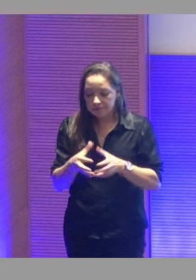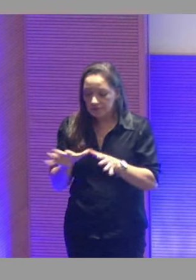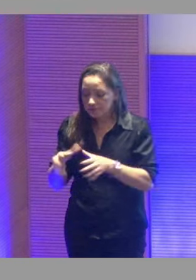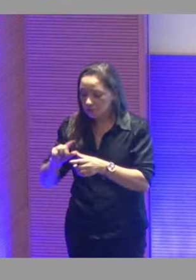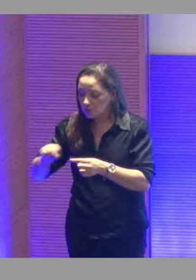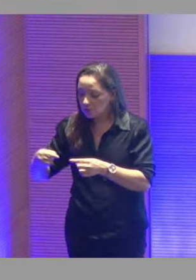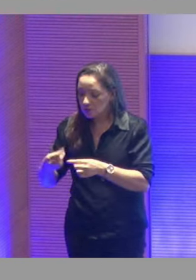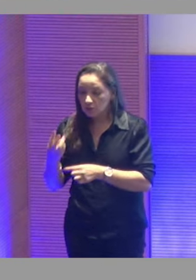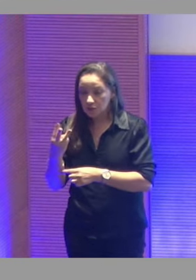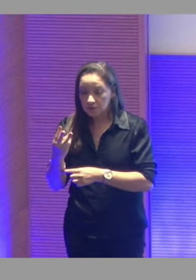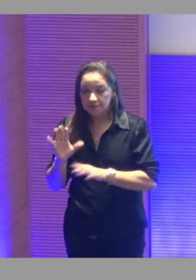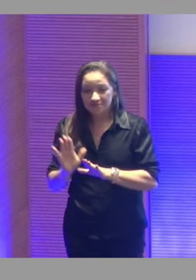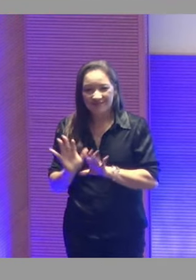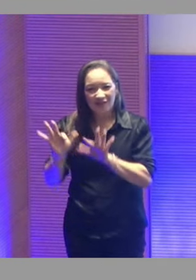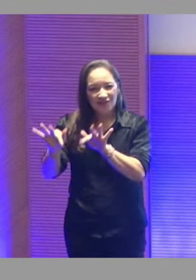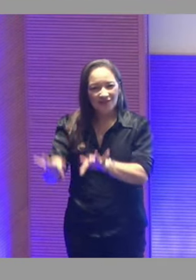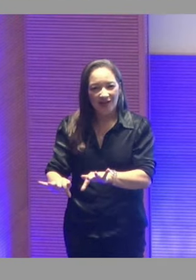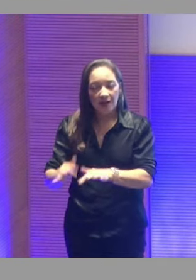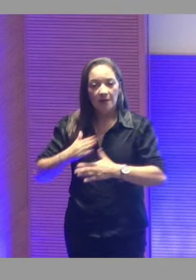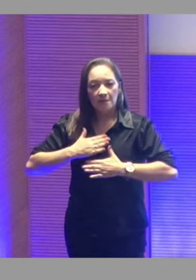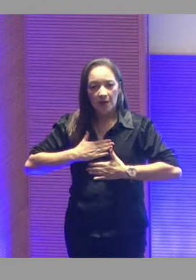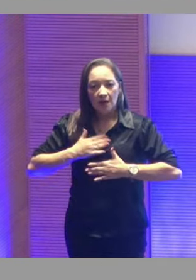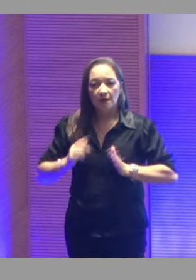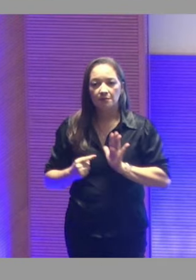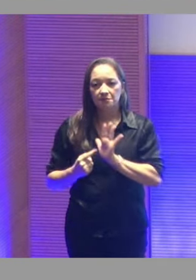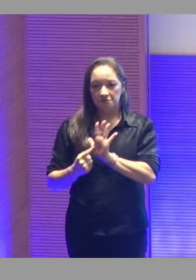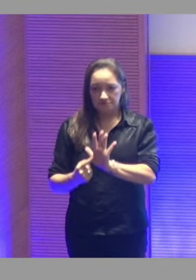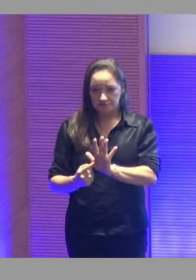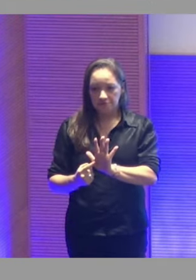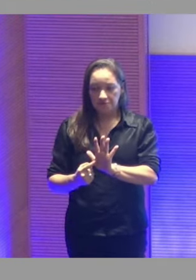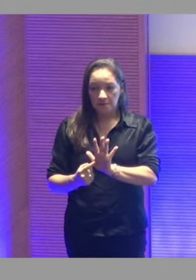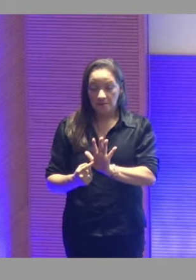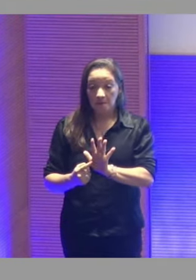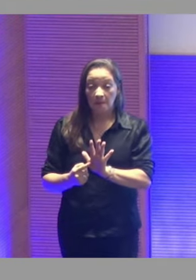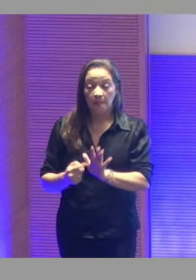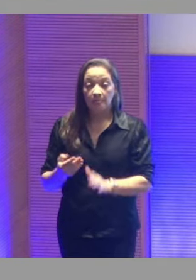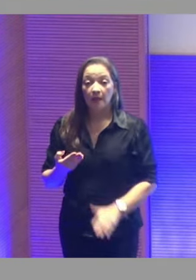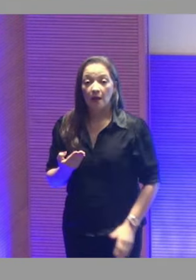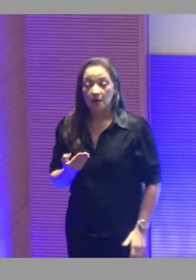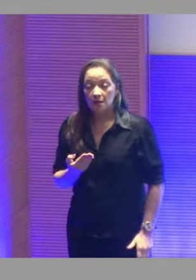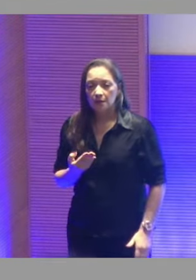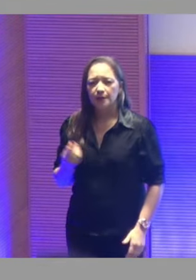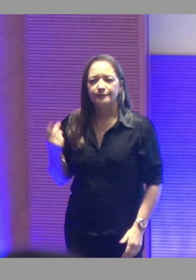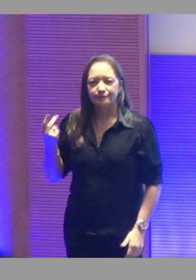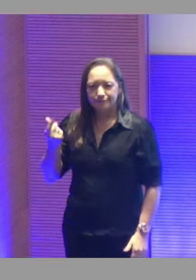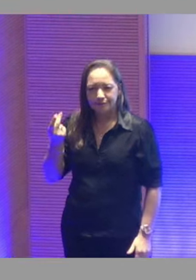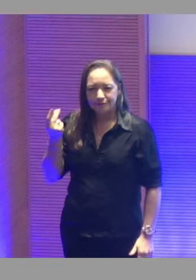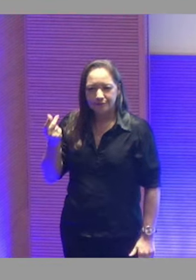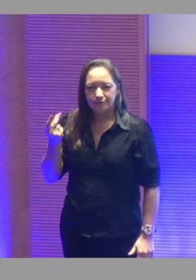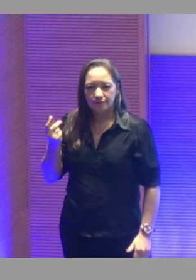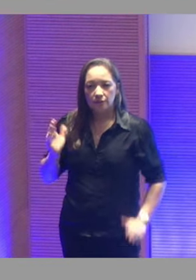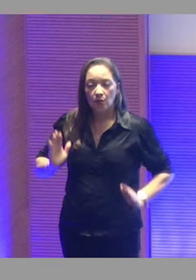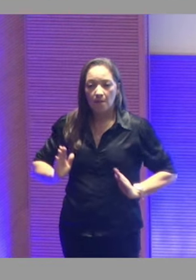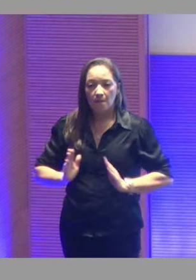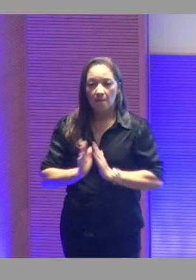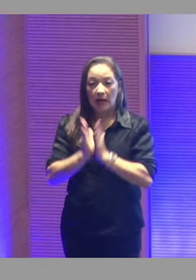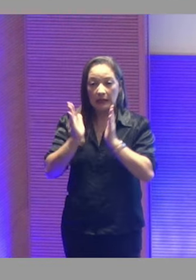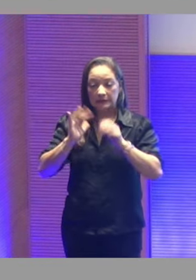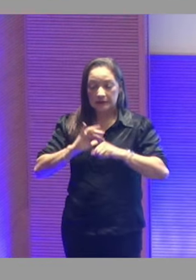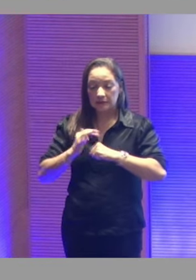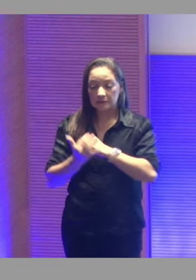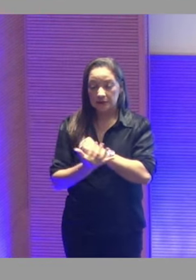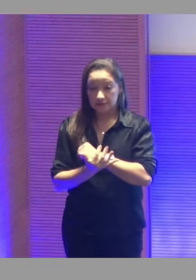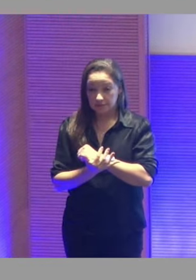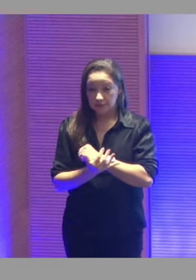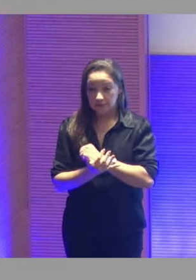três e para finalizar a minha apresentação a gente aborda aqui aá um bom tempo o impacto da pandemia